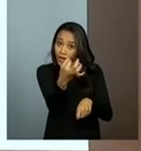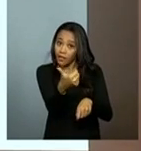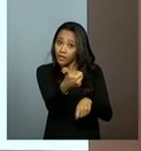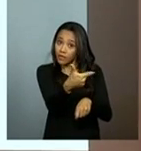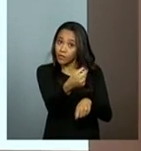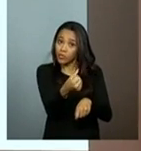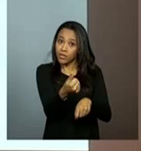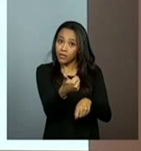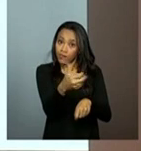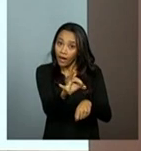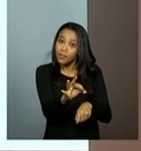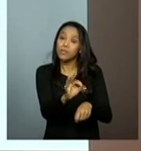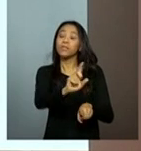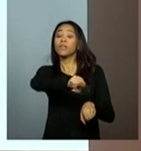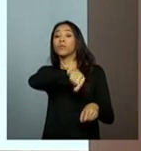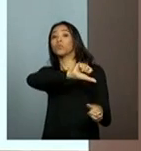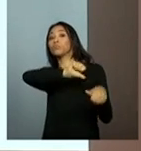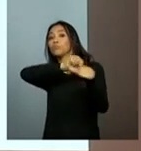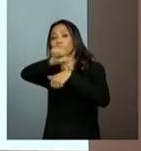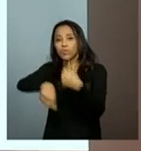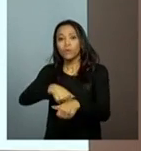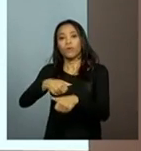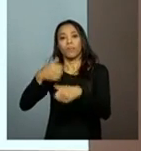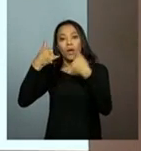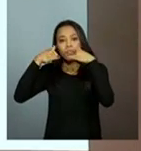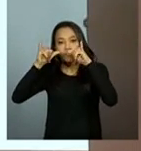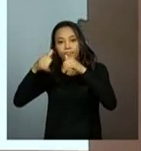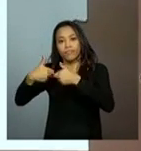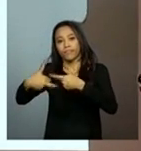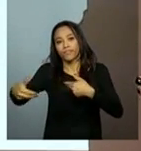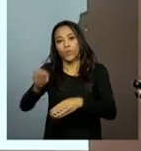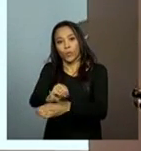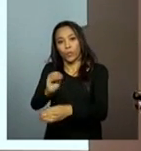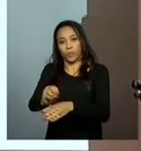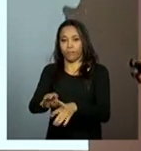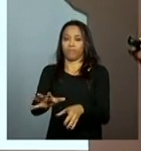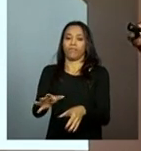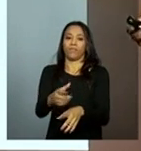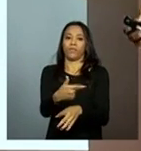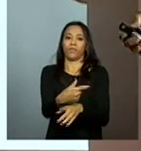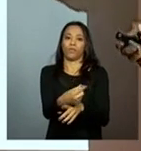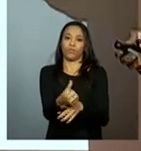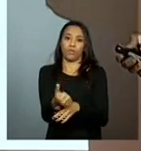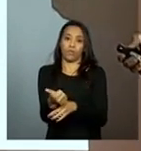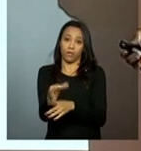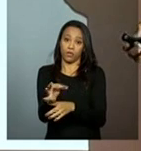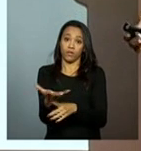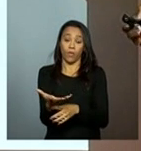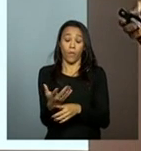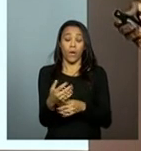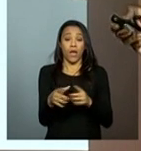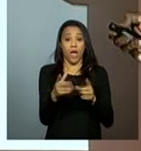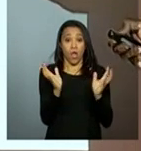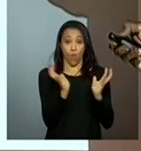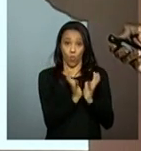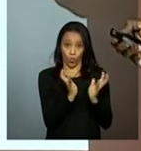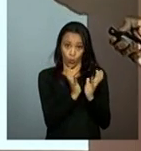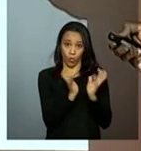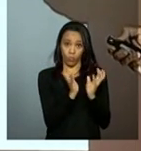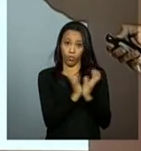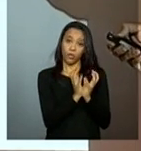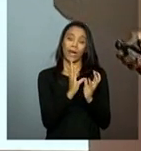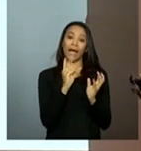em 2012. Vegetação secundária. Obviamente que a maior parte da vegetação secundária observada